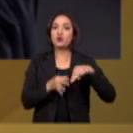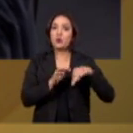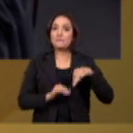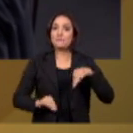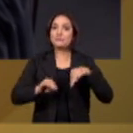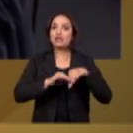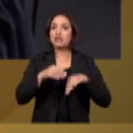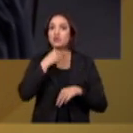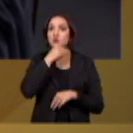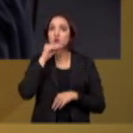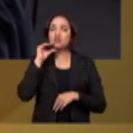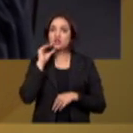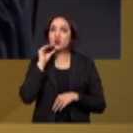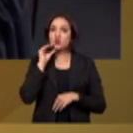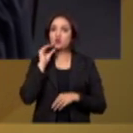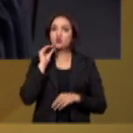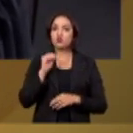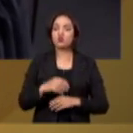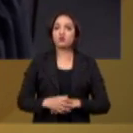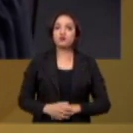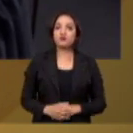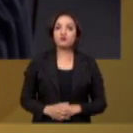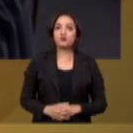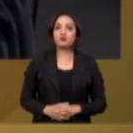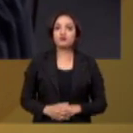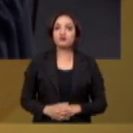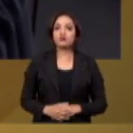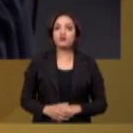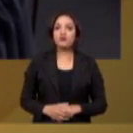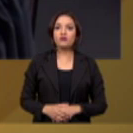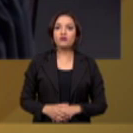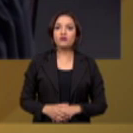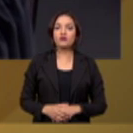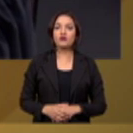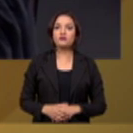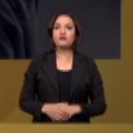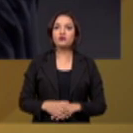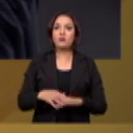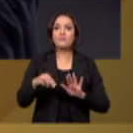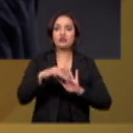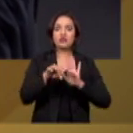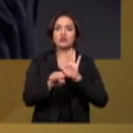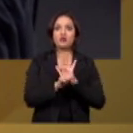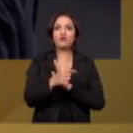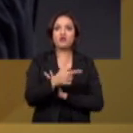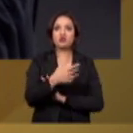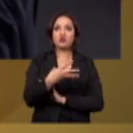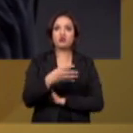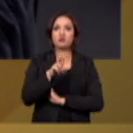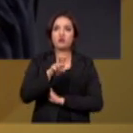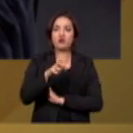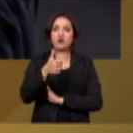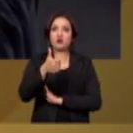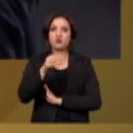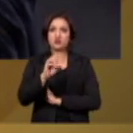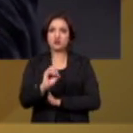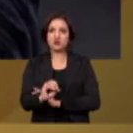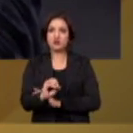mel será proferido no mandado de segurança 24510